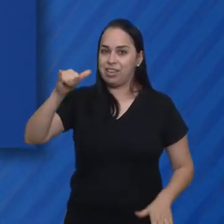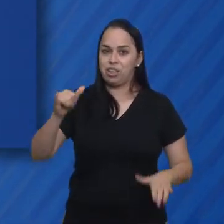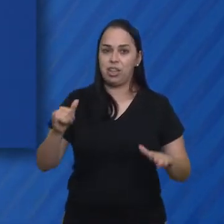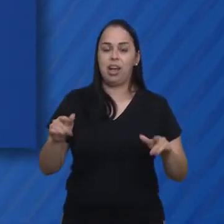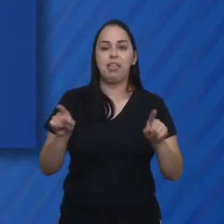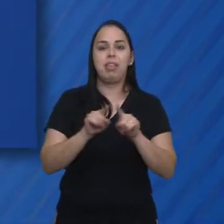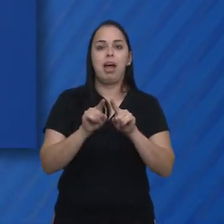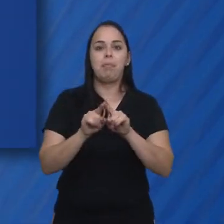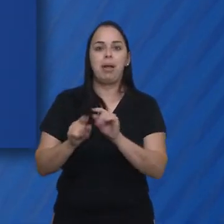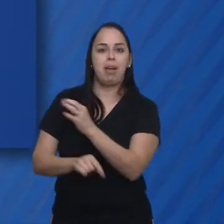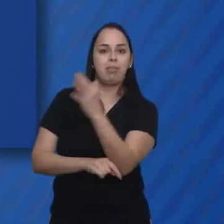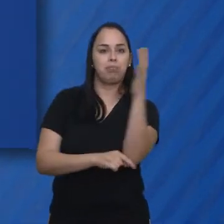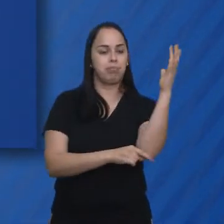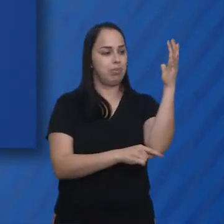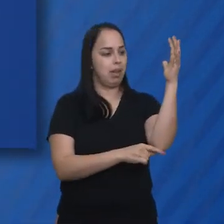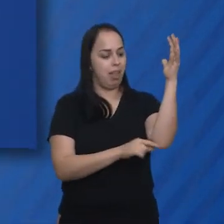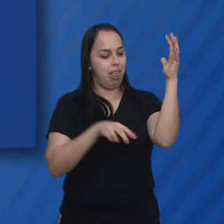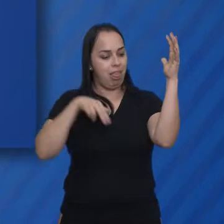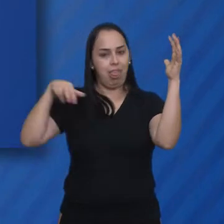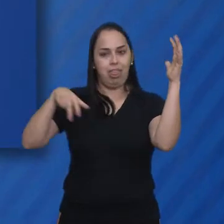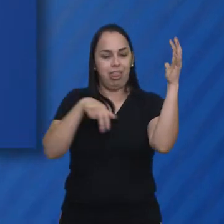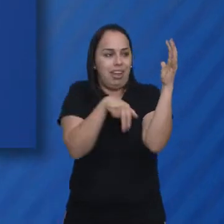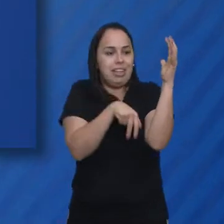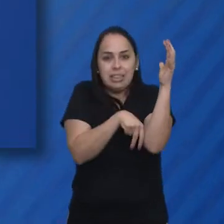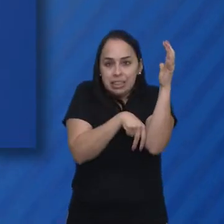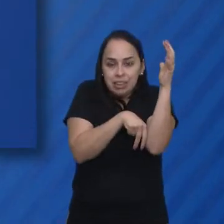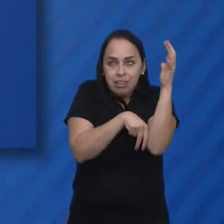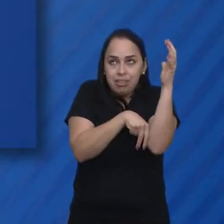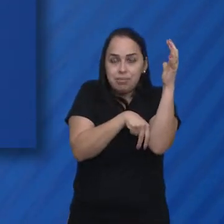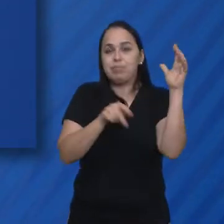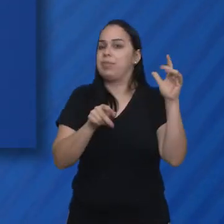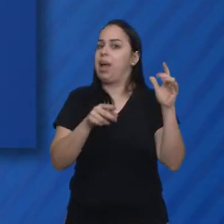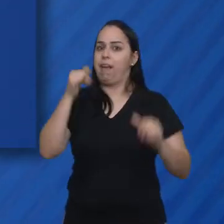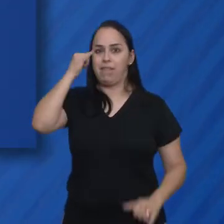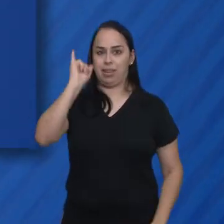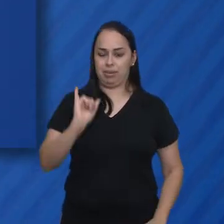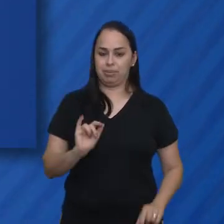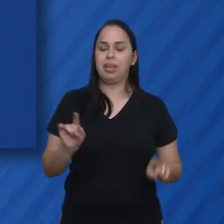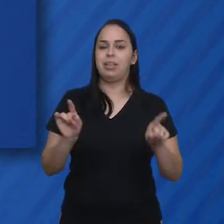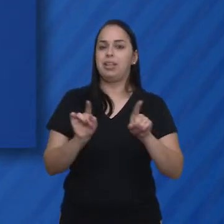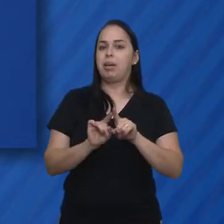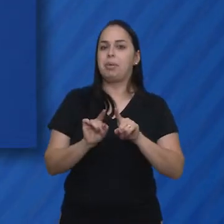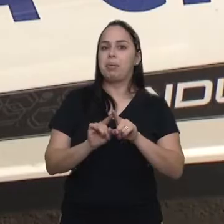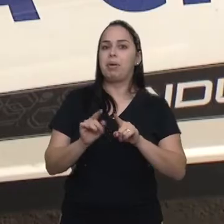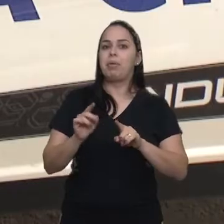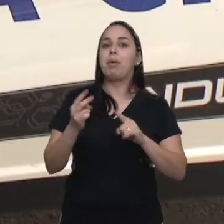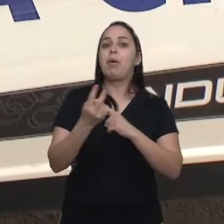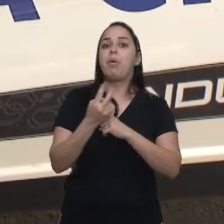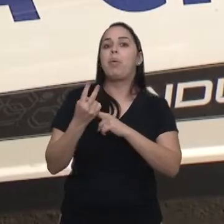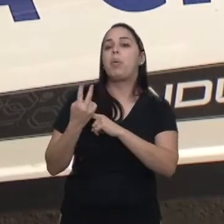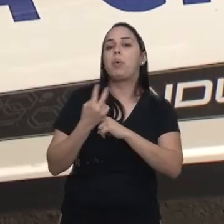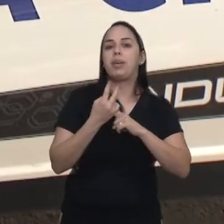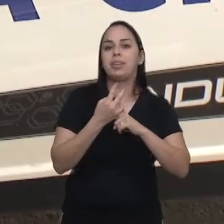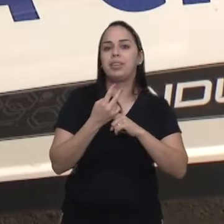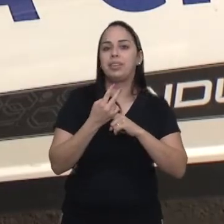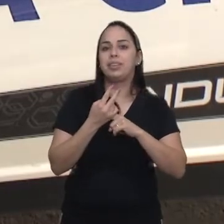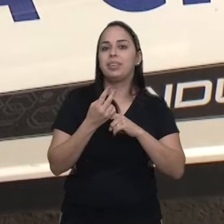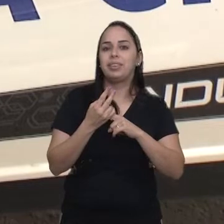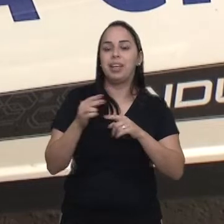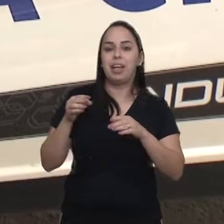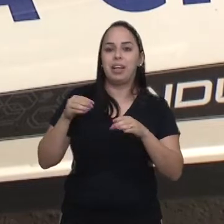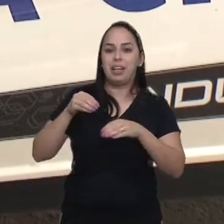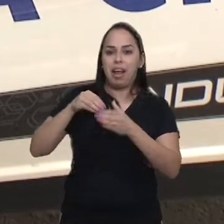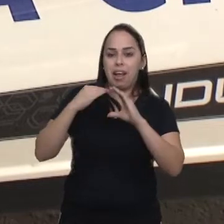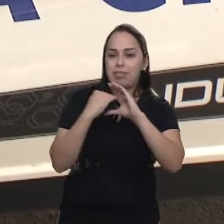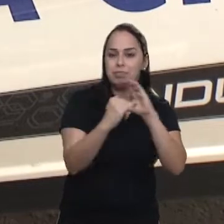e nunca buscar abrigo embaixo de coberturas metálicas, árvores ou postes. Para aumentar os cuidados, a